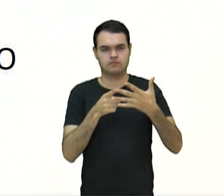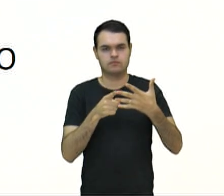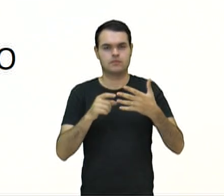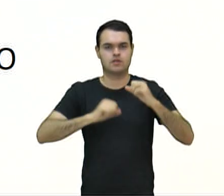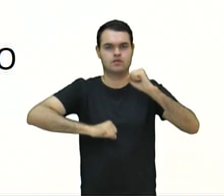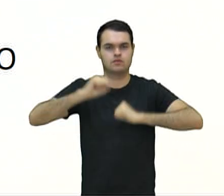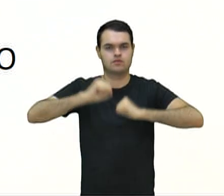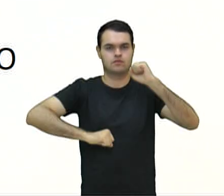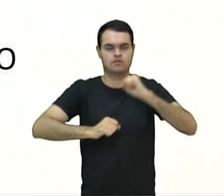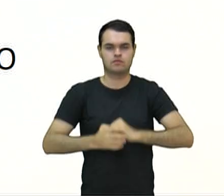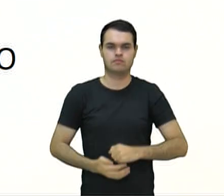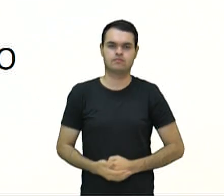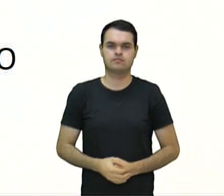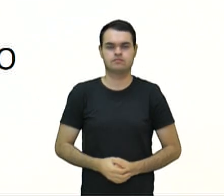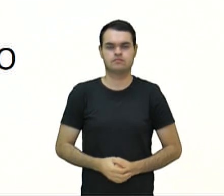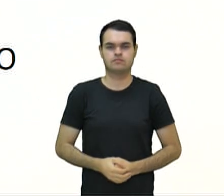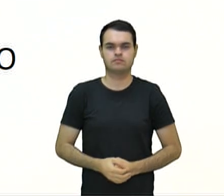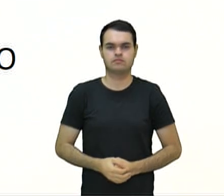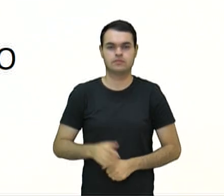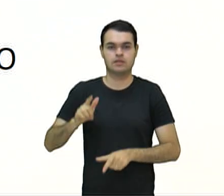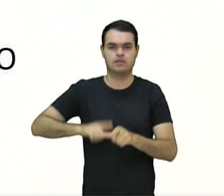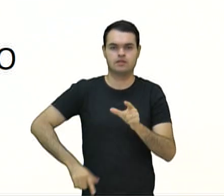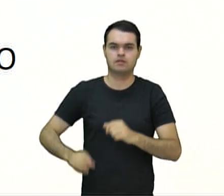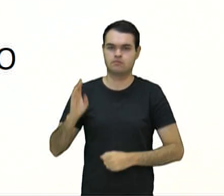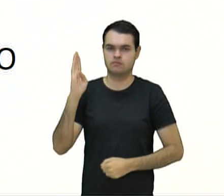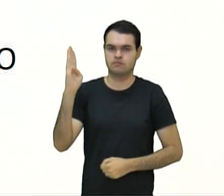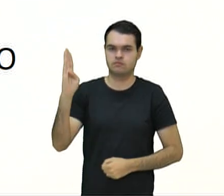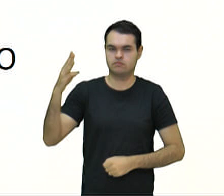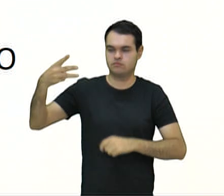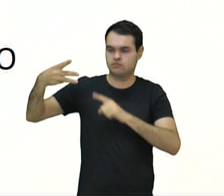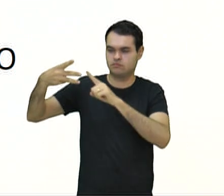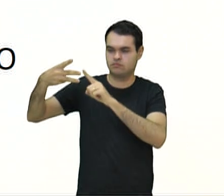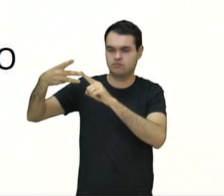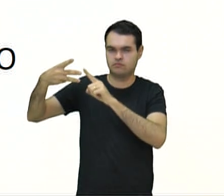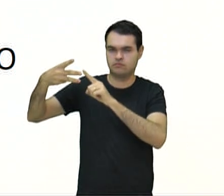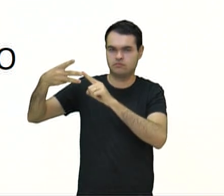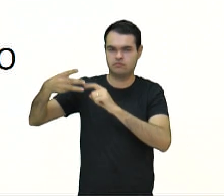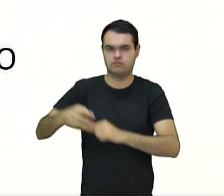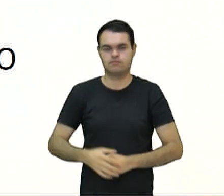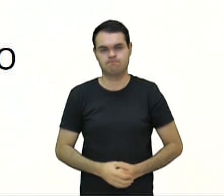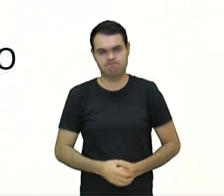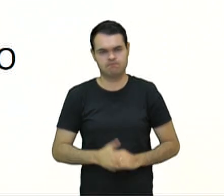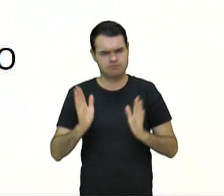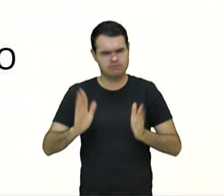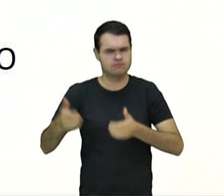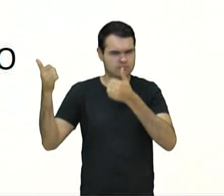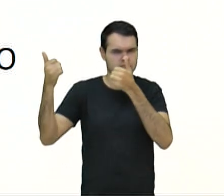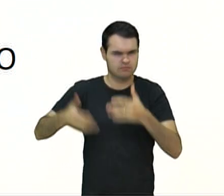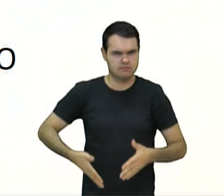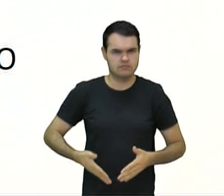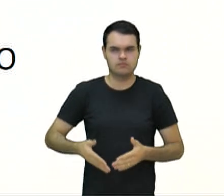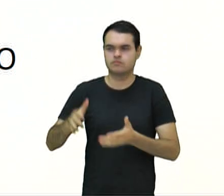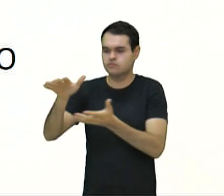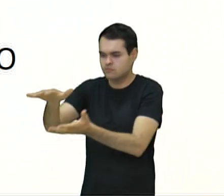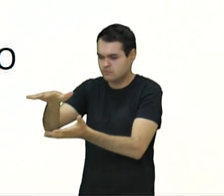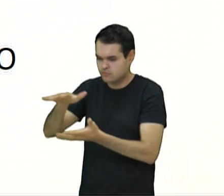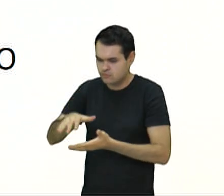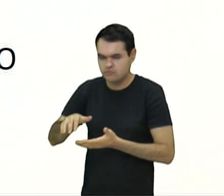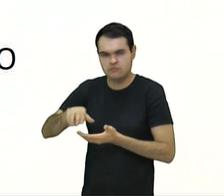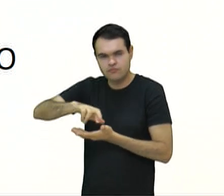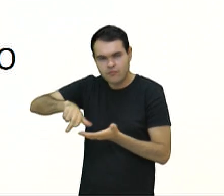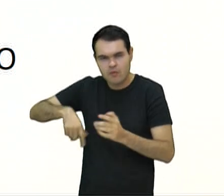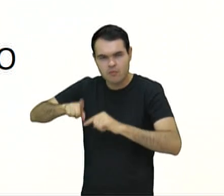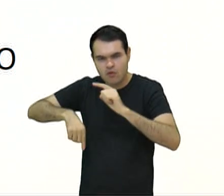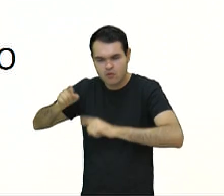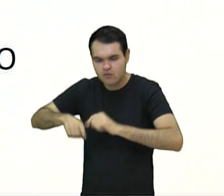indústria. A indústria, letra B, do segundo setor, né? A gente acabou de falar, recebe a matéria-prima e